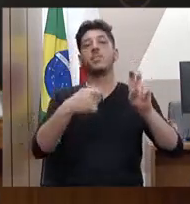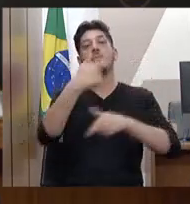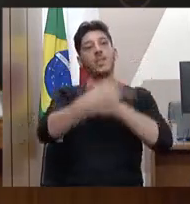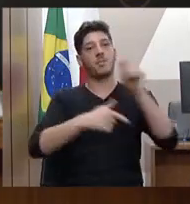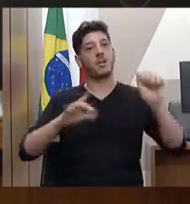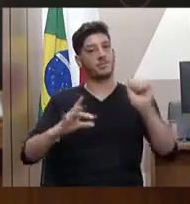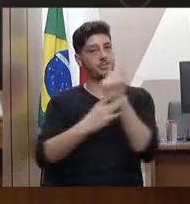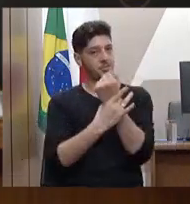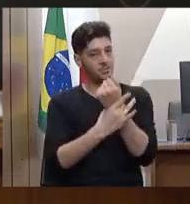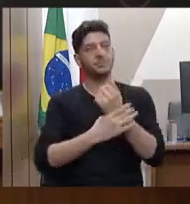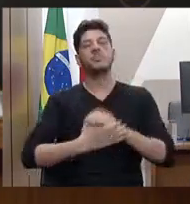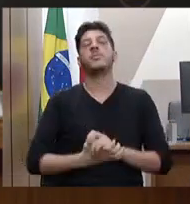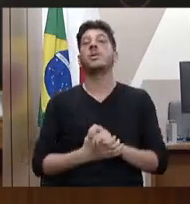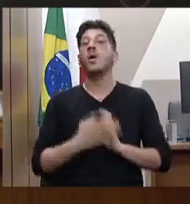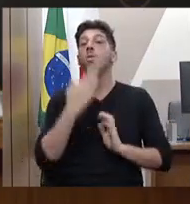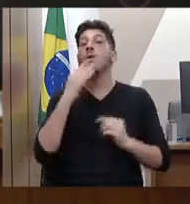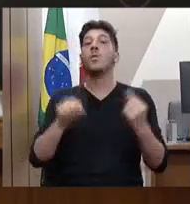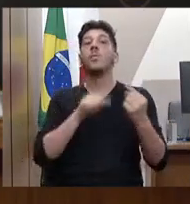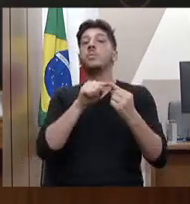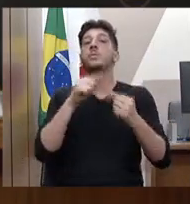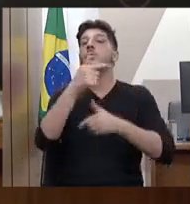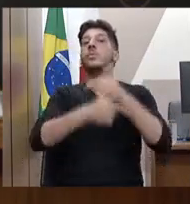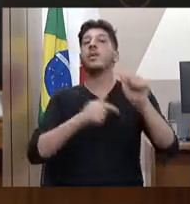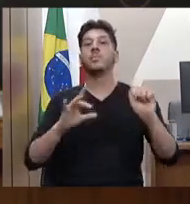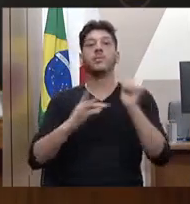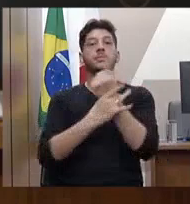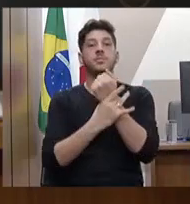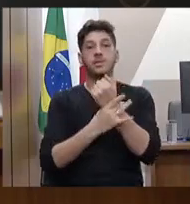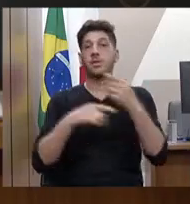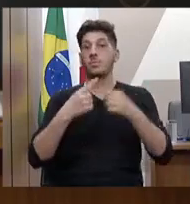Qual que é a função do programa trabalho Seguro